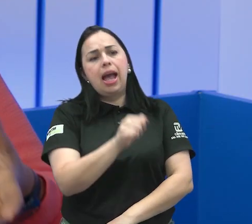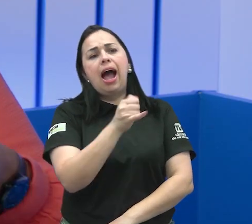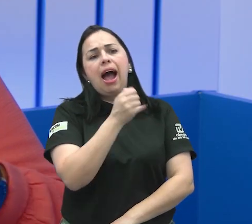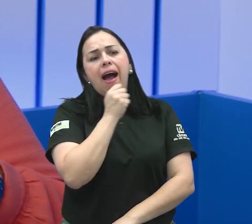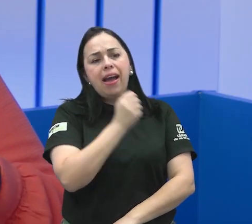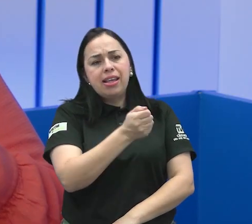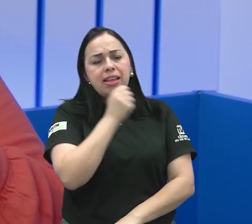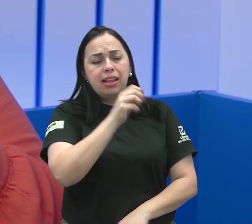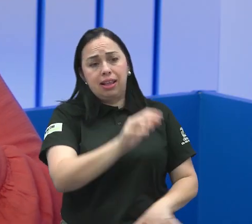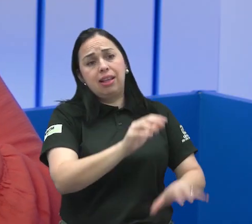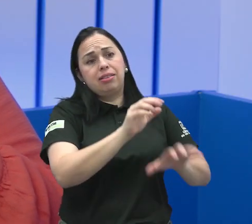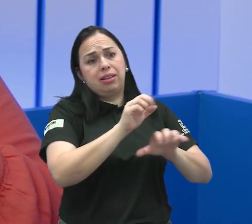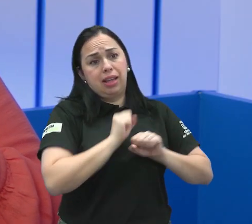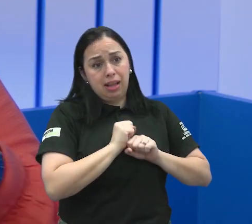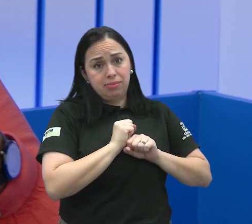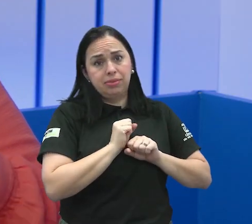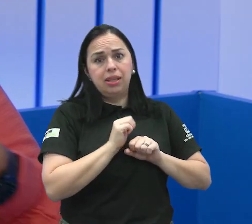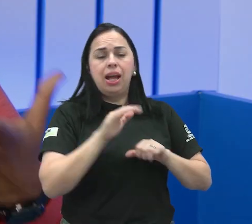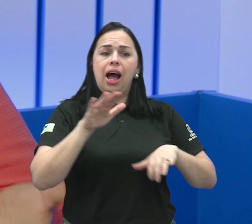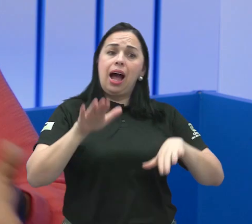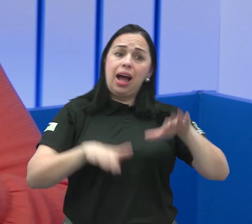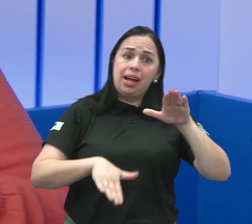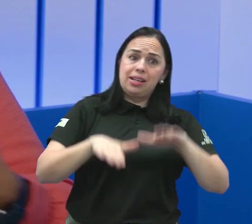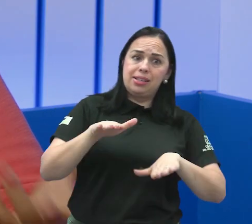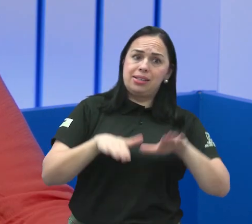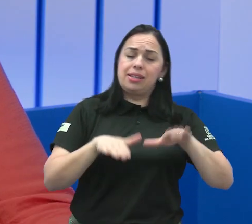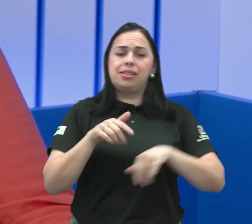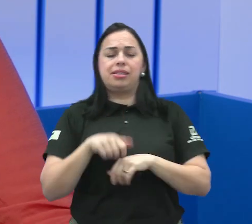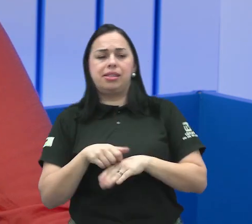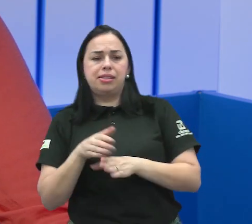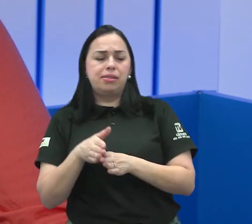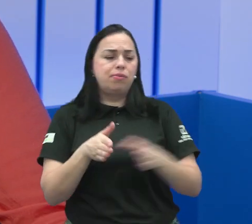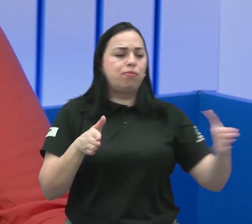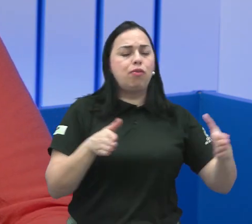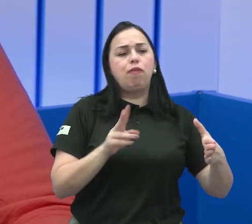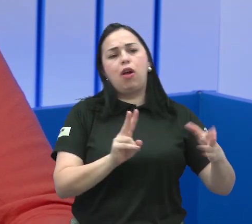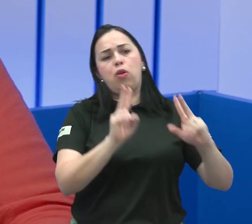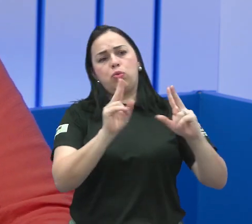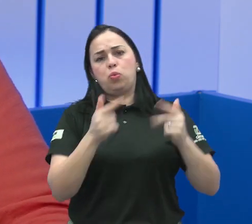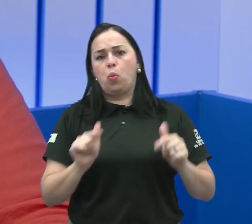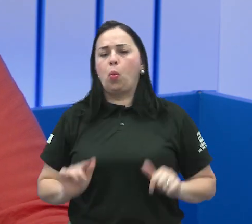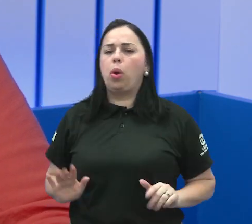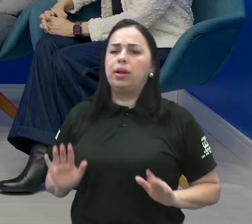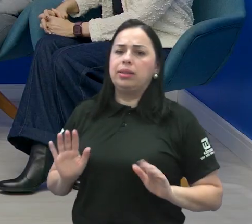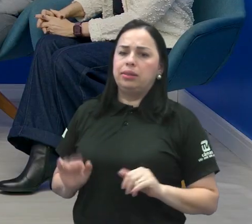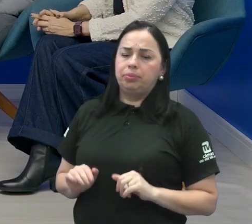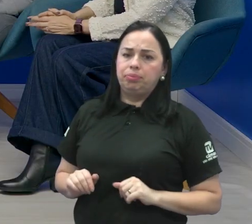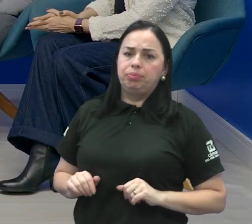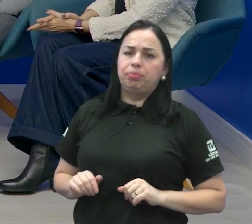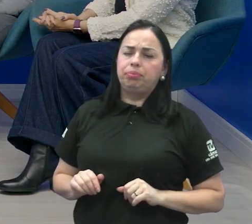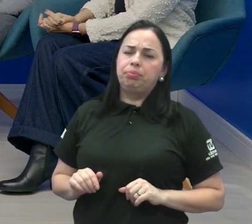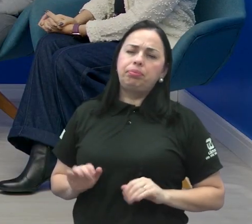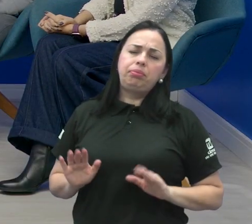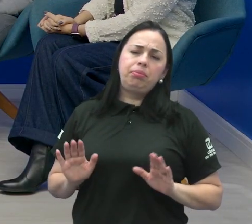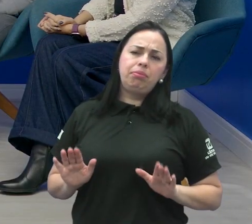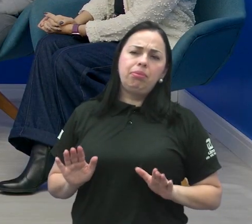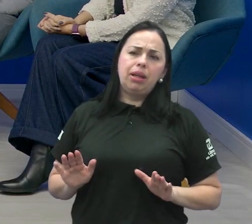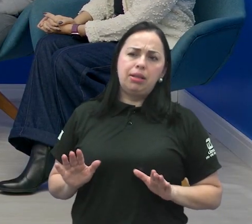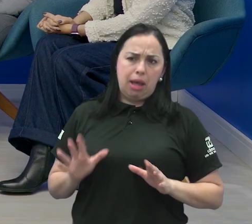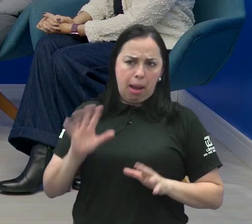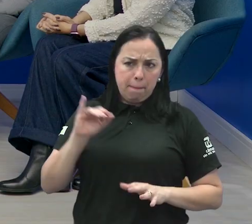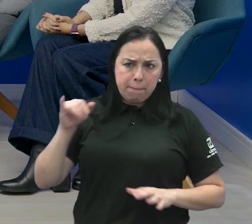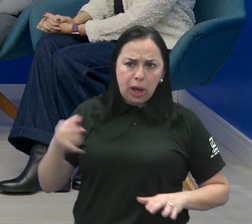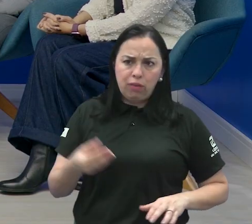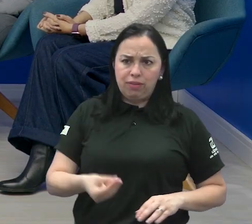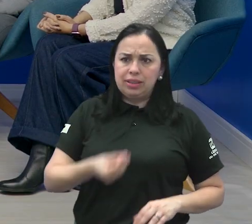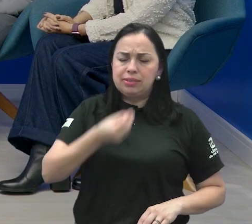sim estão presentes no nosso cotidiano, mesmo a gente não se chamando de decolonialidade. Perfeito. E dentro desse